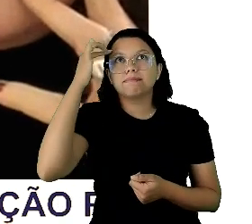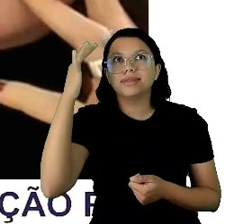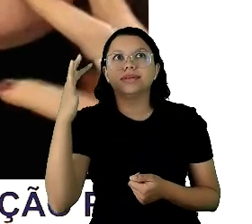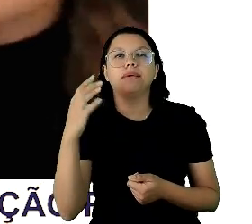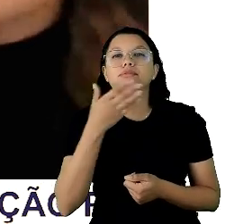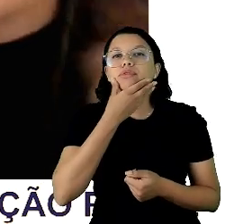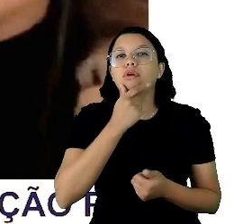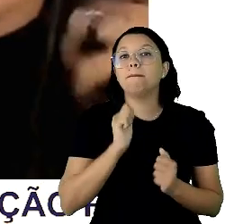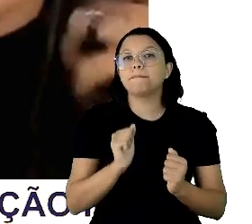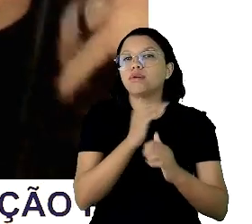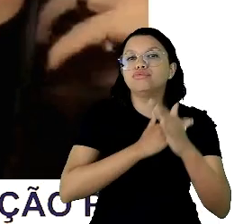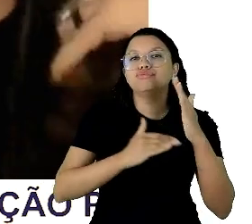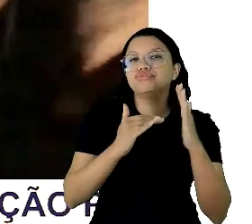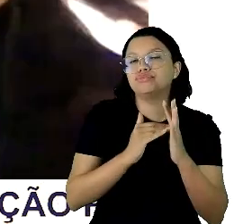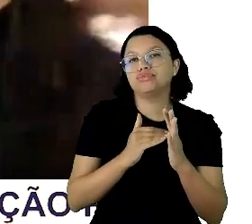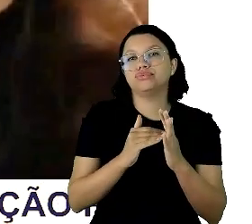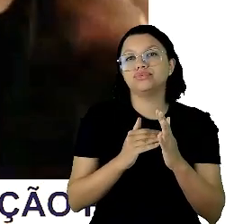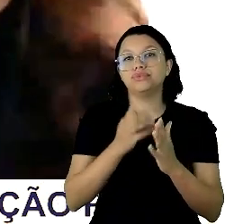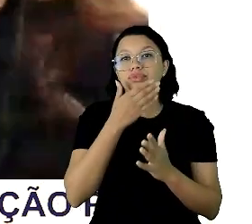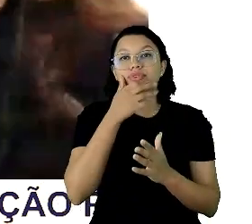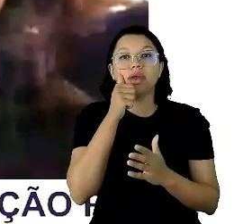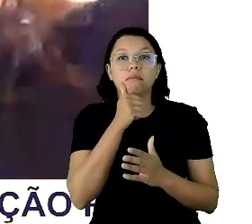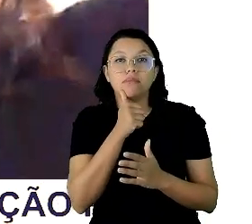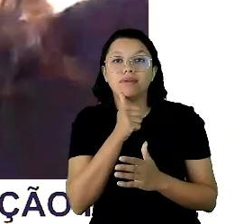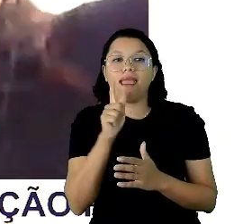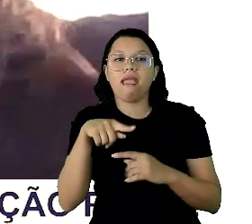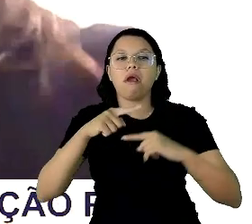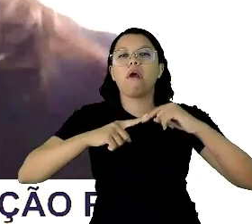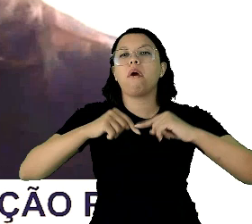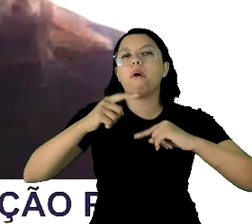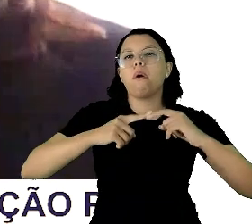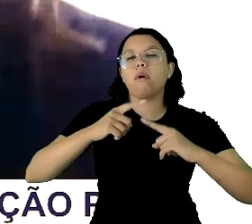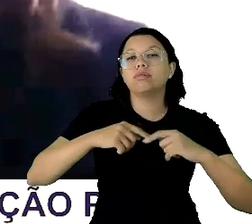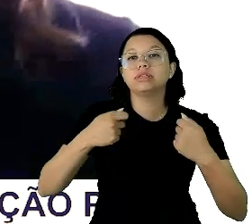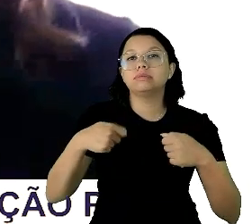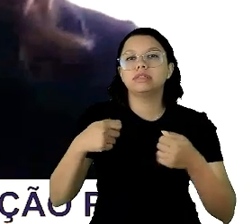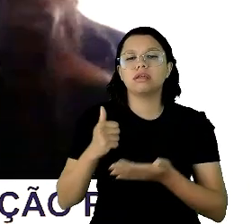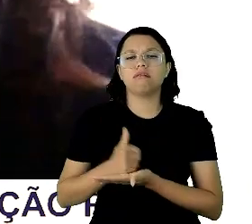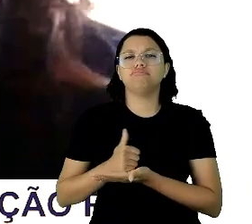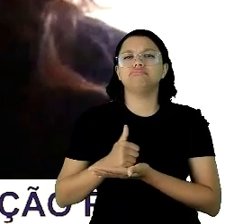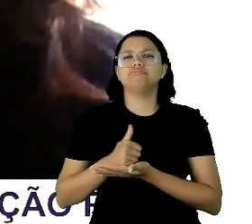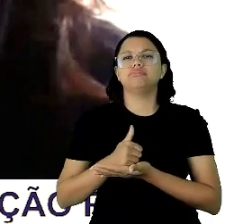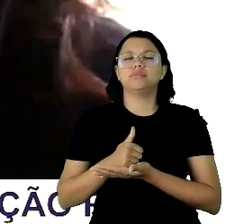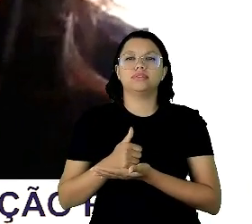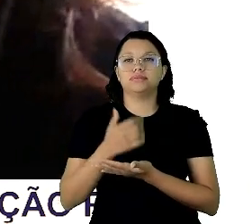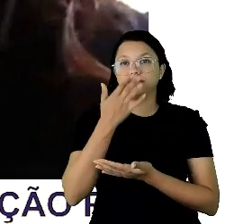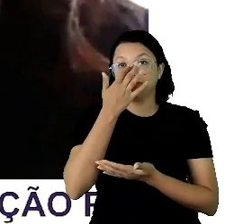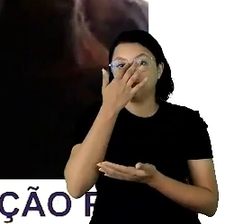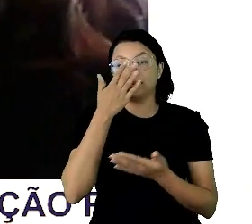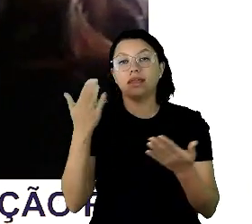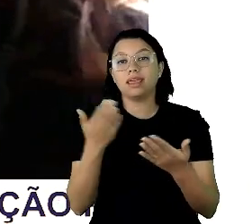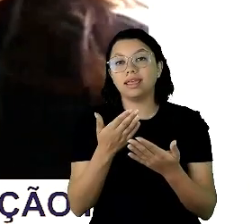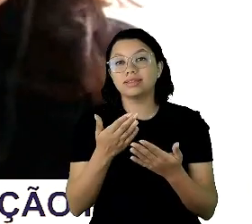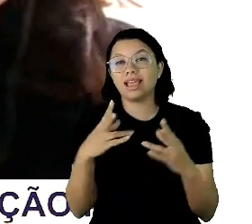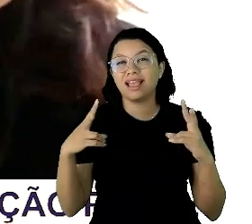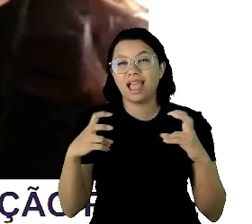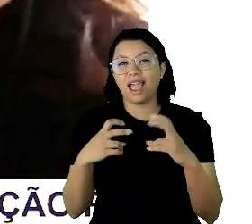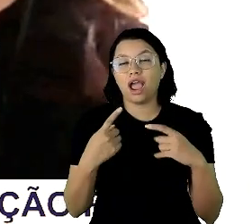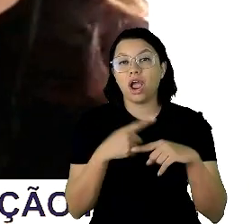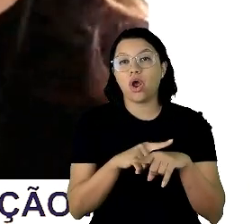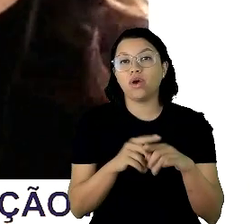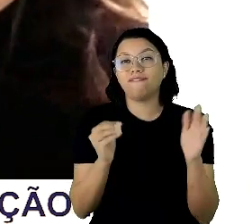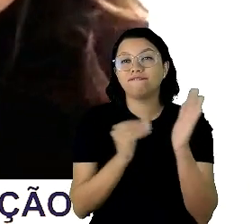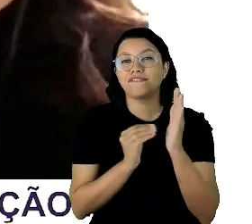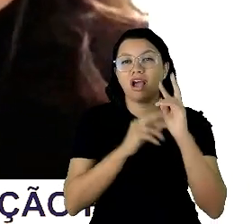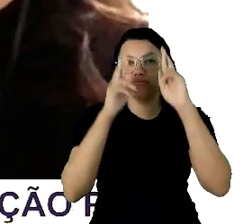que a mulher é coisa e deve ser dominada. É É contra a guerra contra a falta de respeito, seja de onde quer que venha.